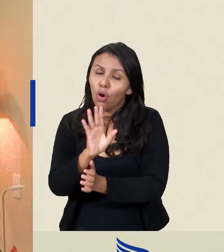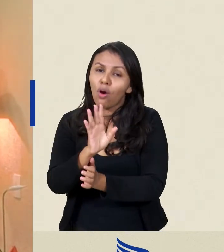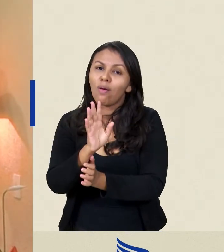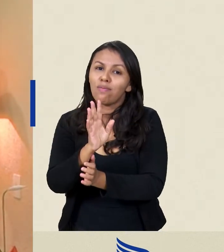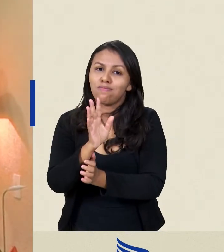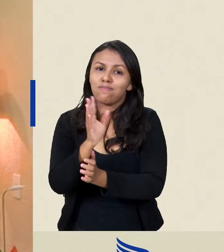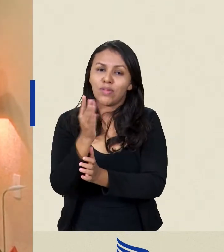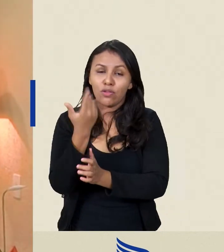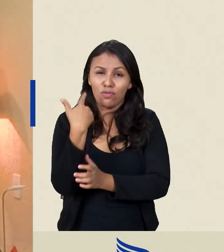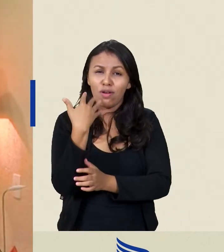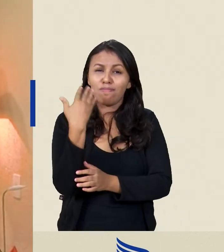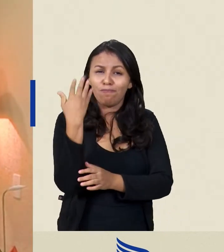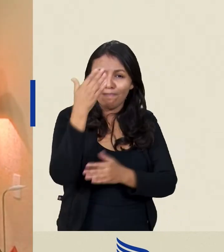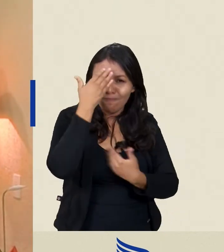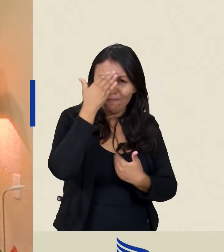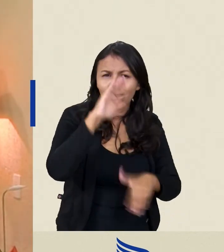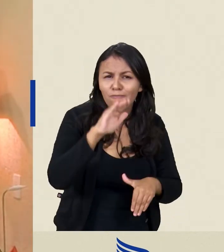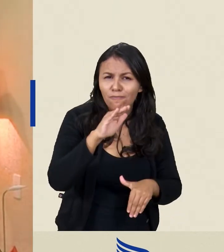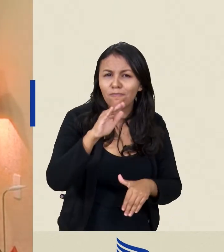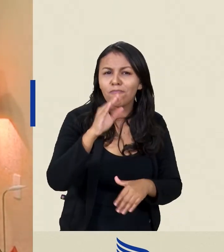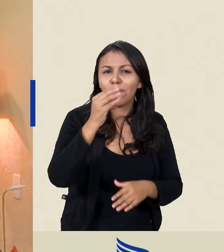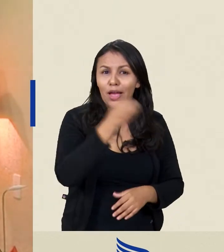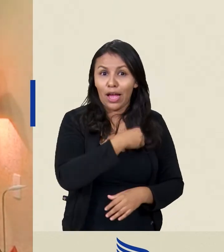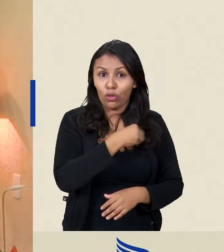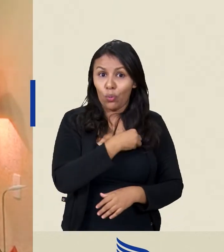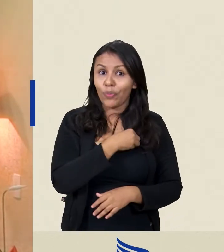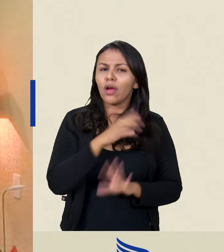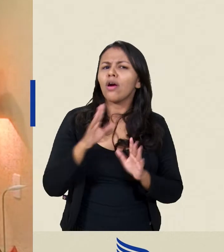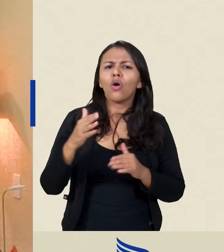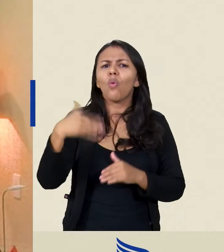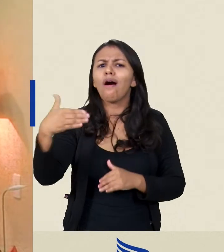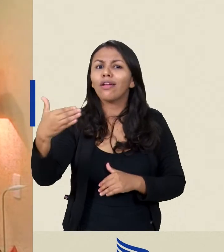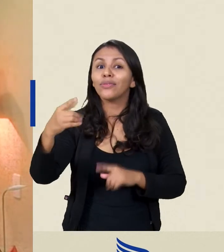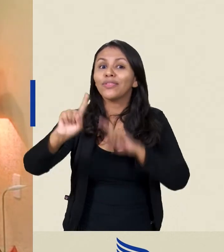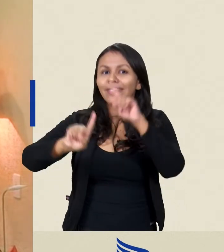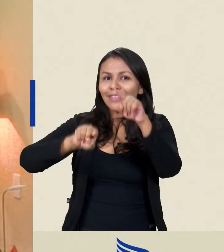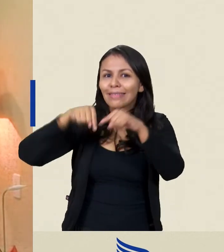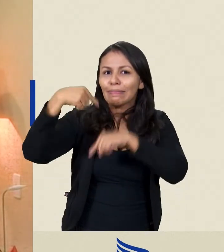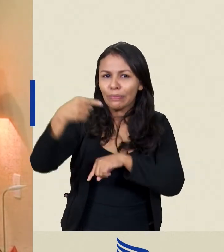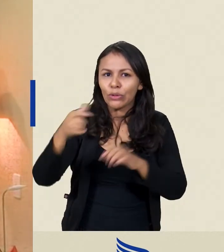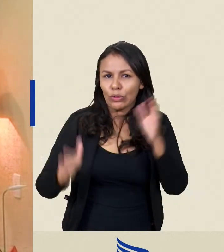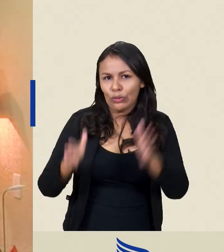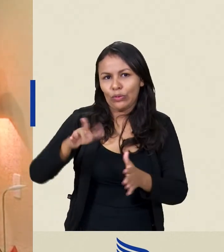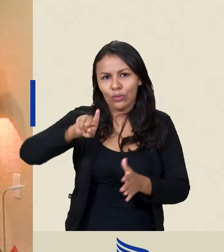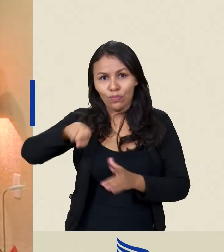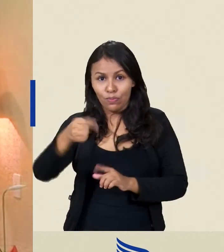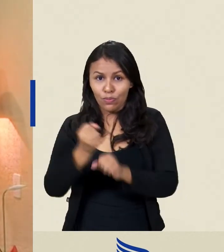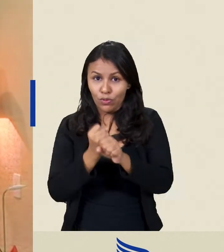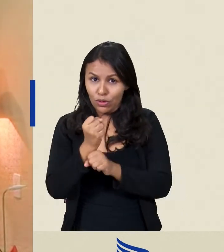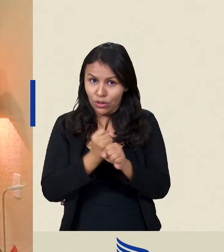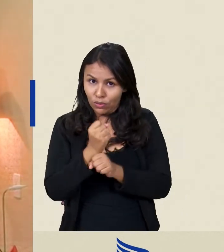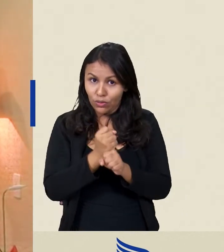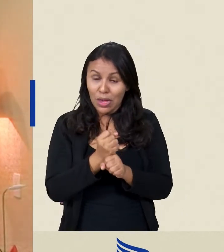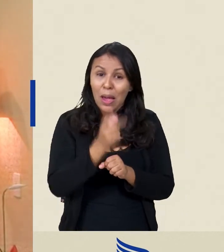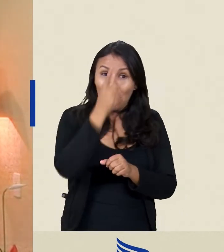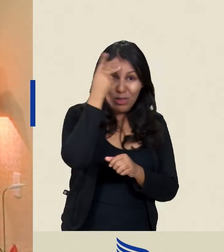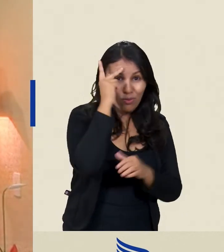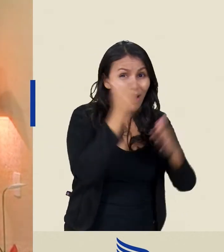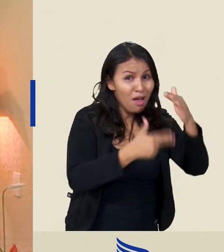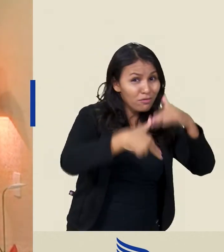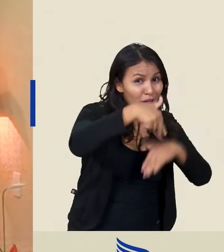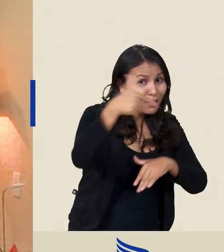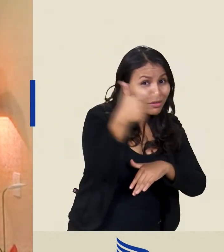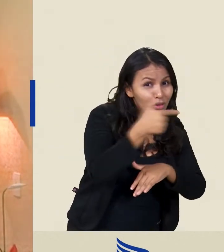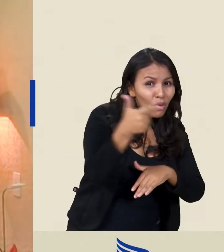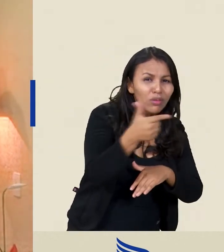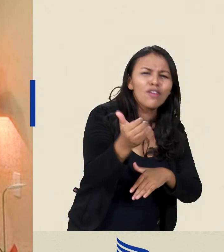Ela acontecerá depois do milênio e os que tomam parte nela sofrerão a segunda morte, ou seja, a